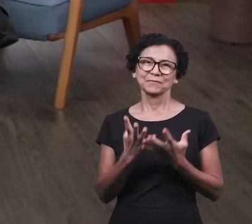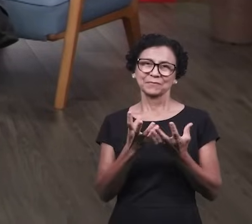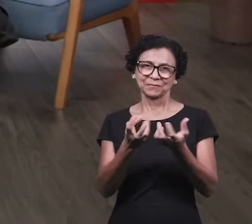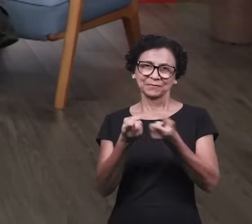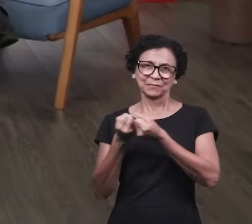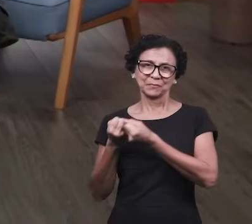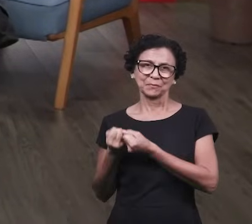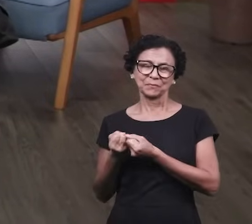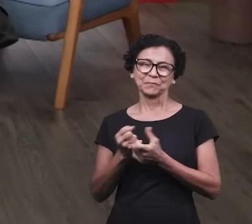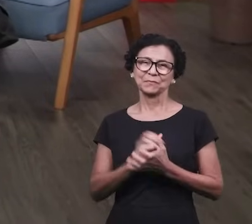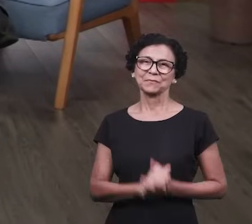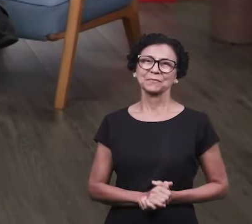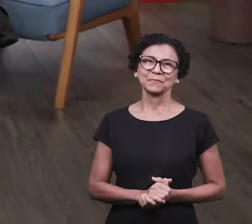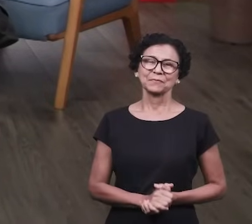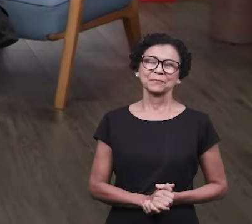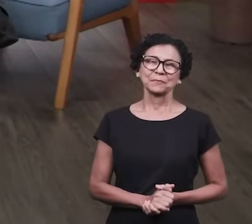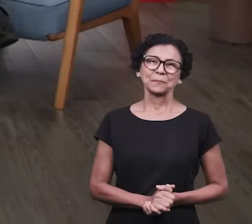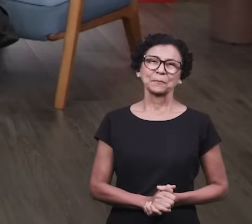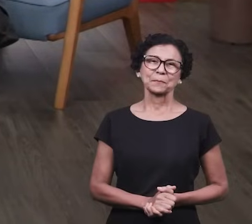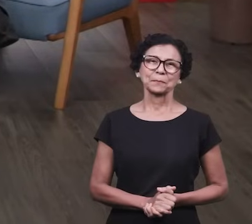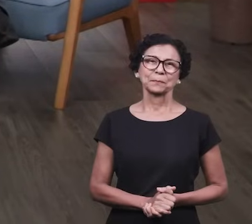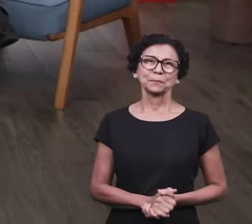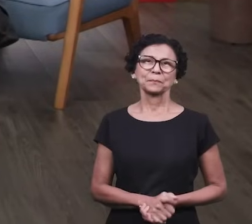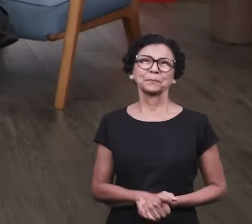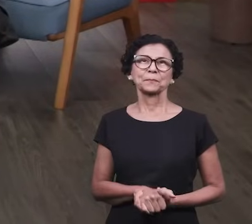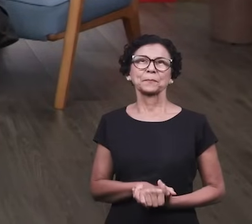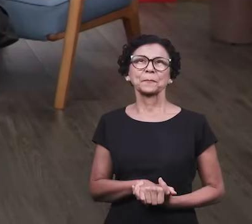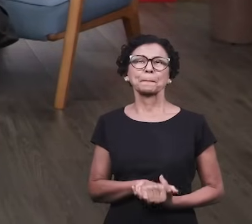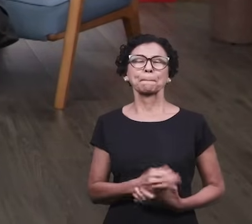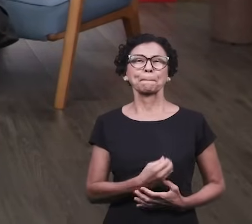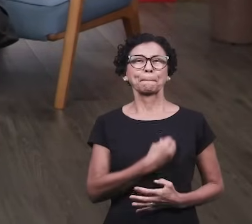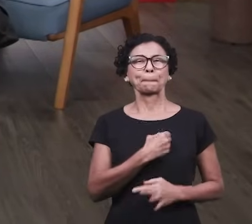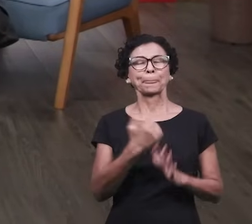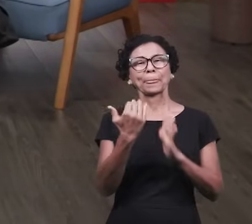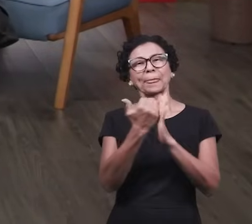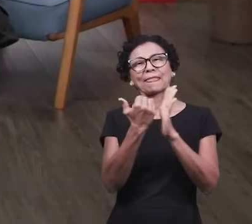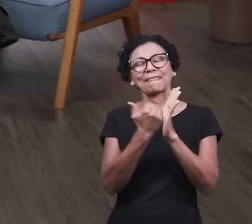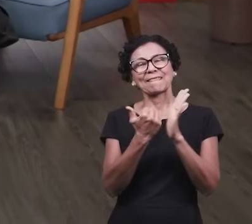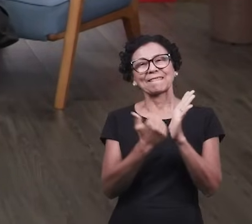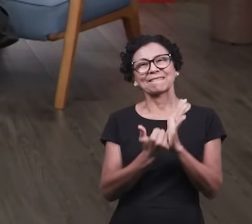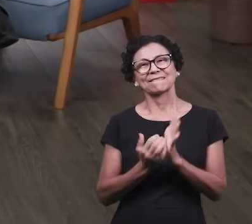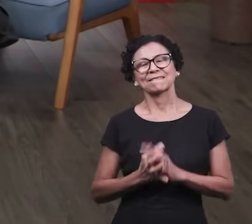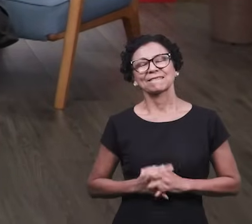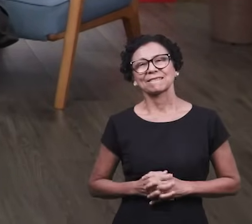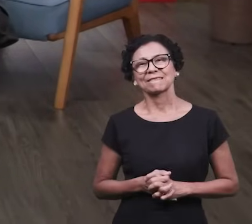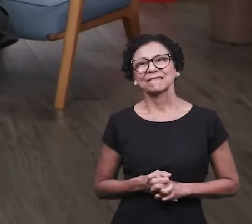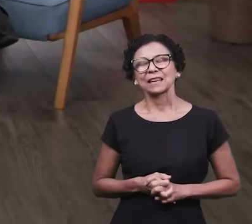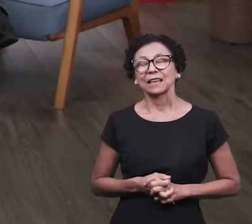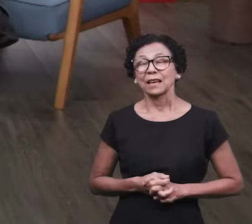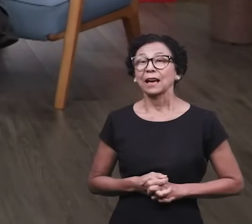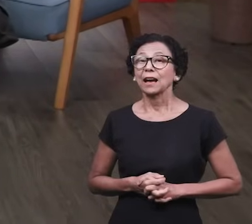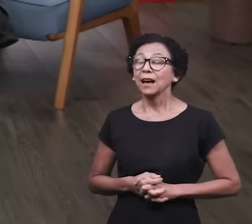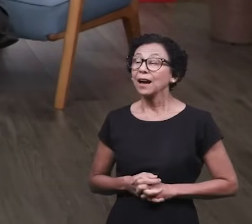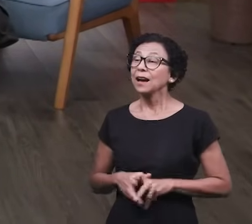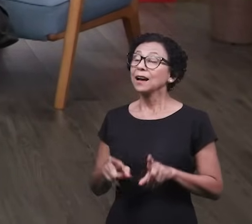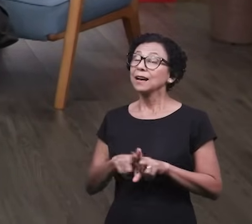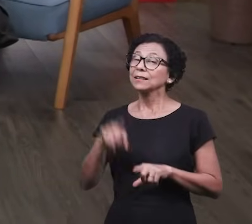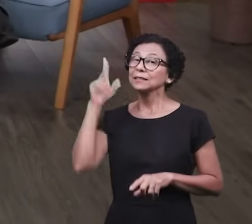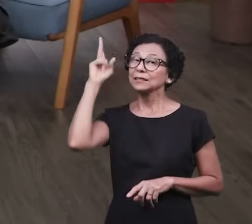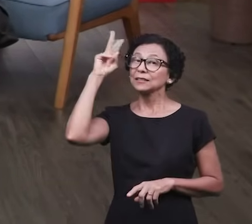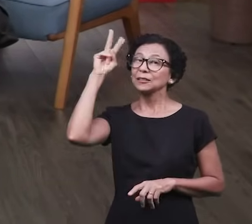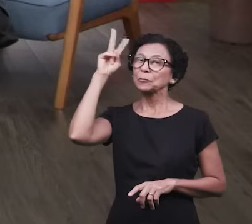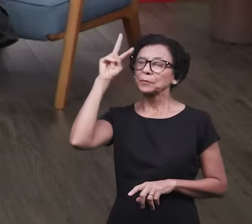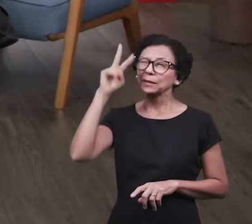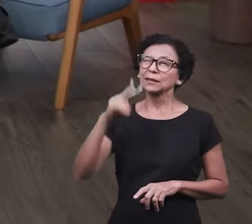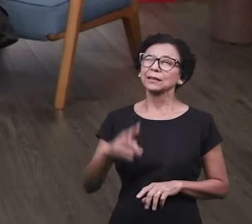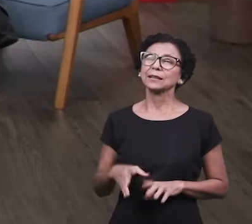para participar com você do programa. E a gente não pode deixar de falar acerca daqueles irmãos que sempre